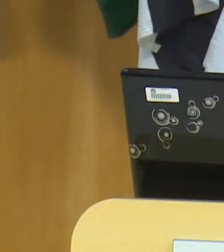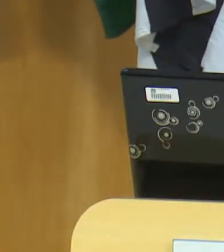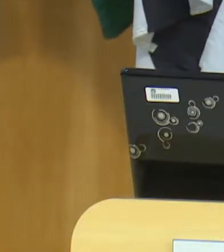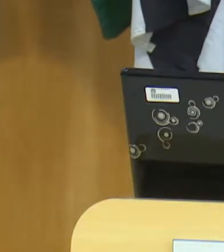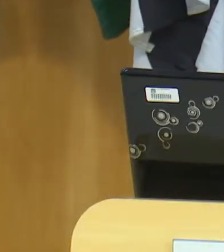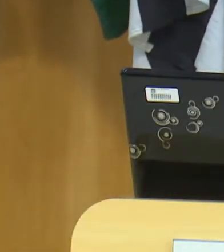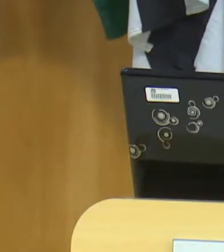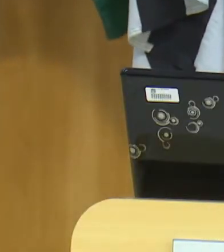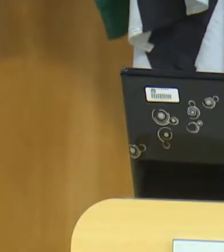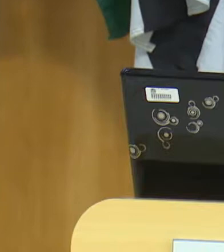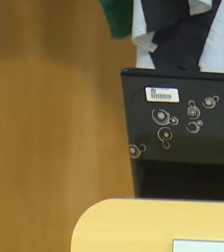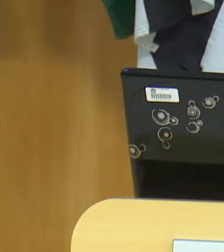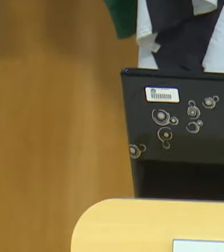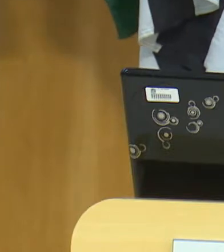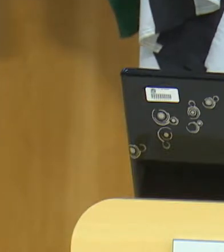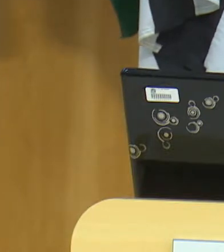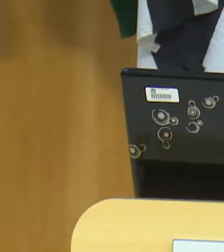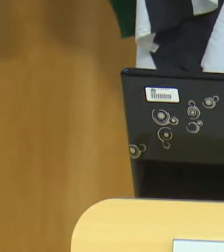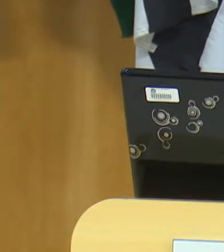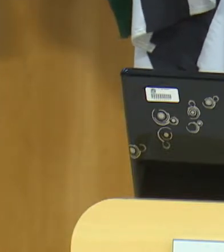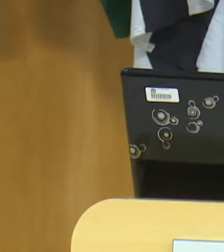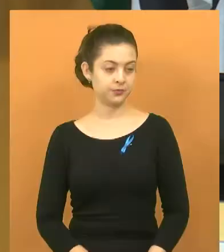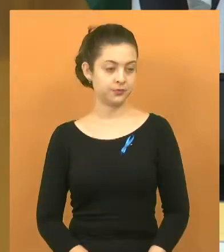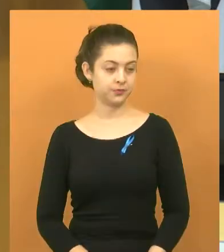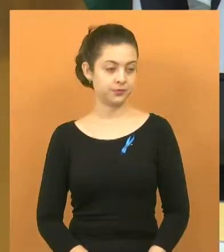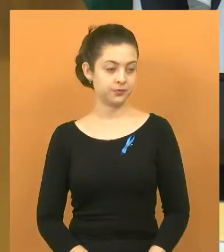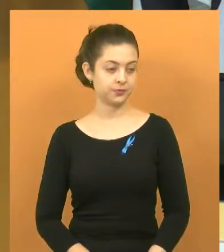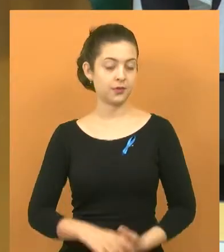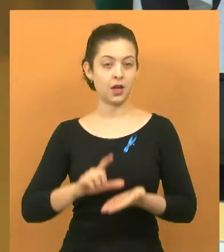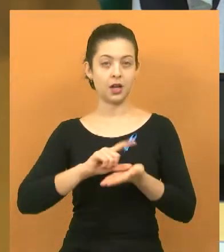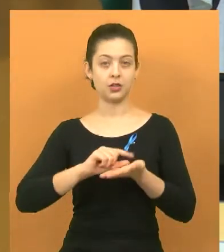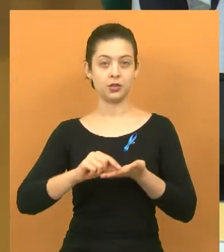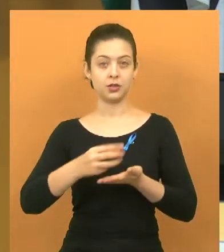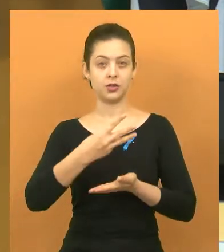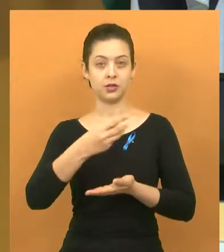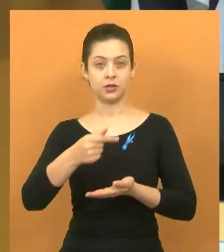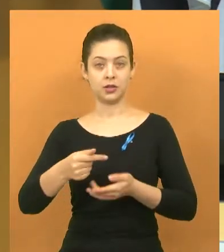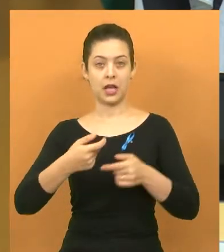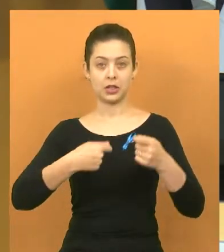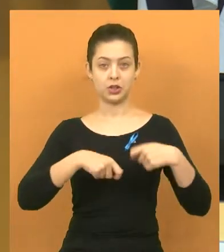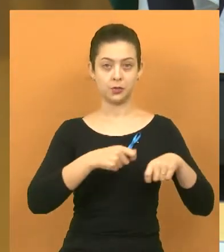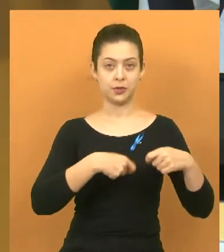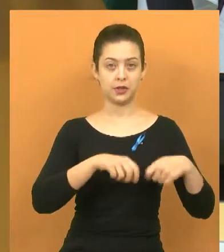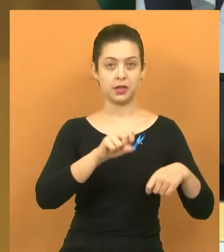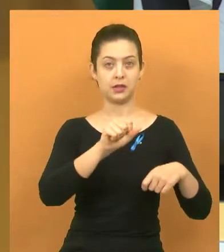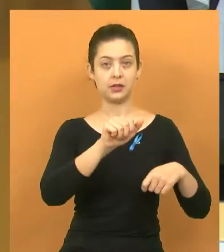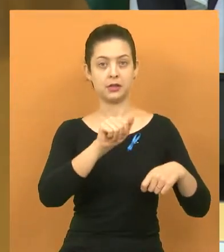artigo 37 diz o seguinte: a administração pública, direta ou indireta, no caso SAI,